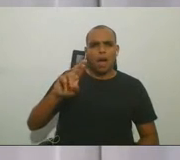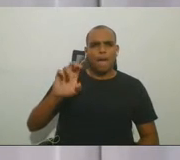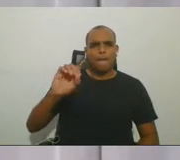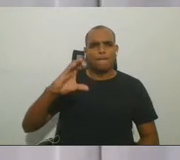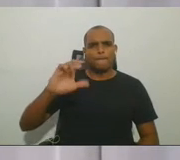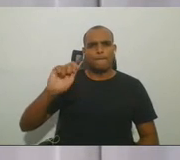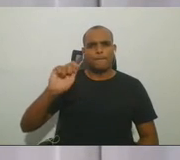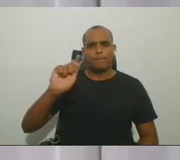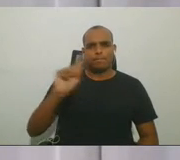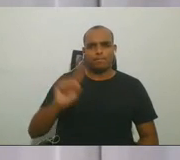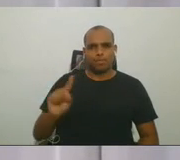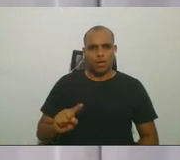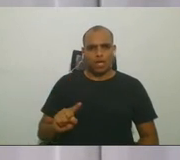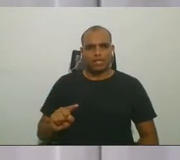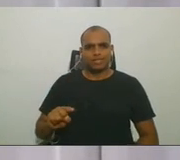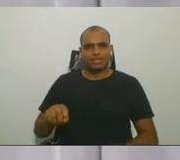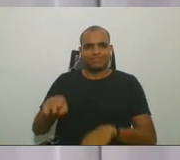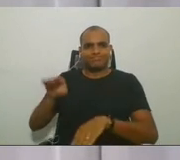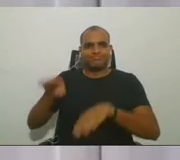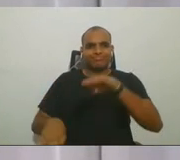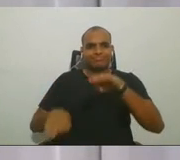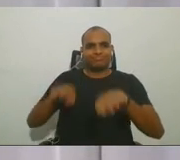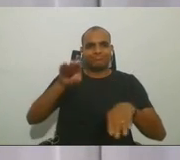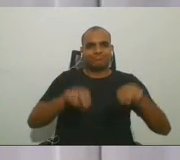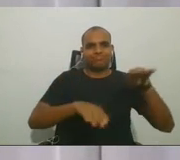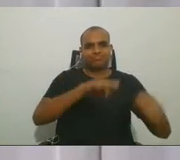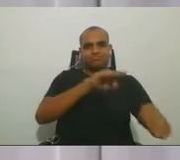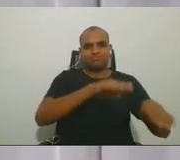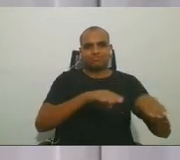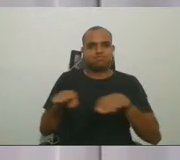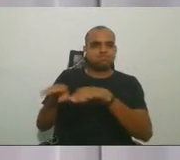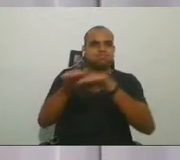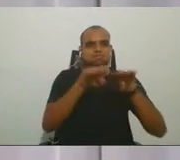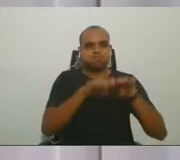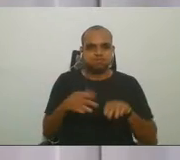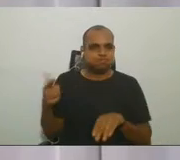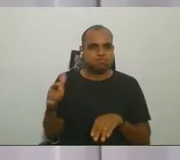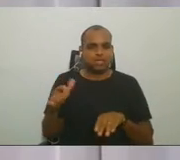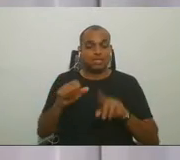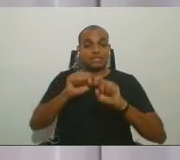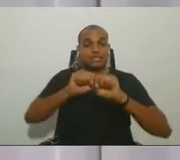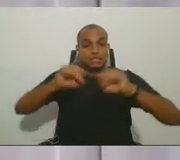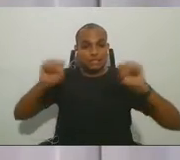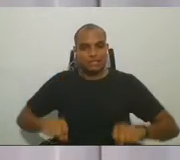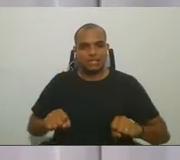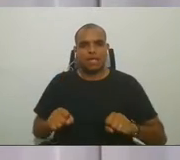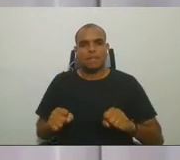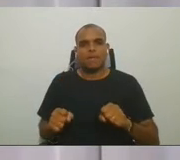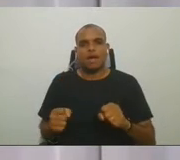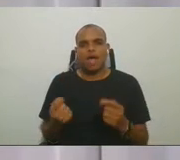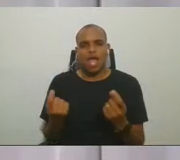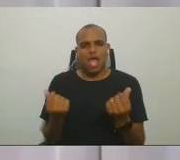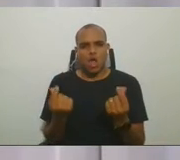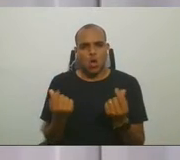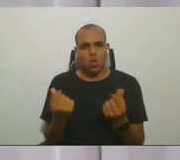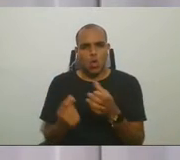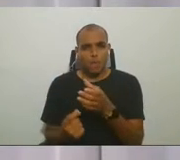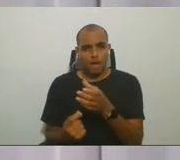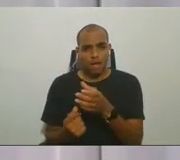da enorme desigualdade. O sistema econômico capitalista já há várias décadas